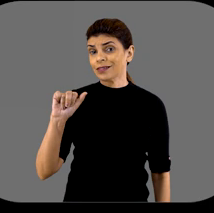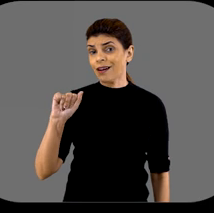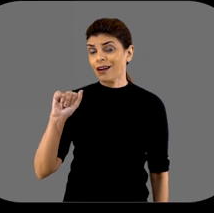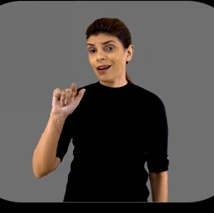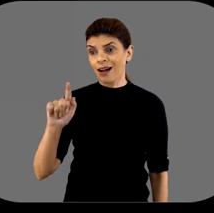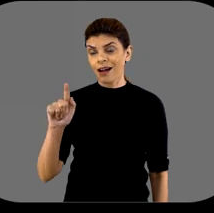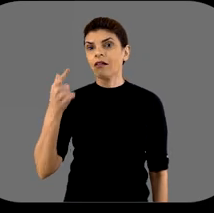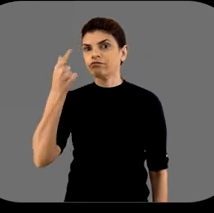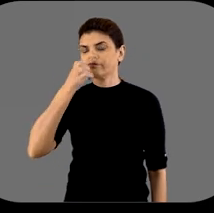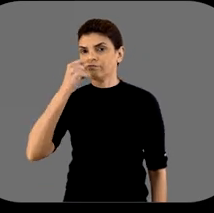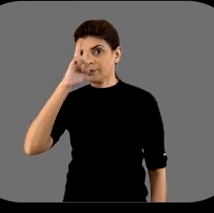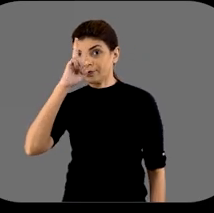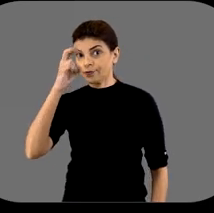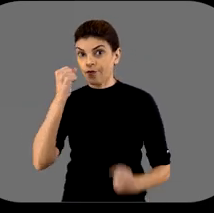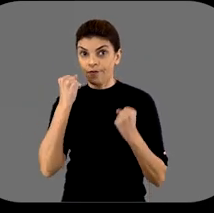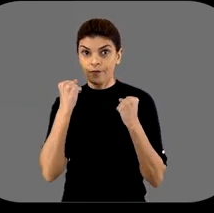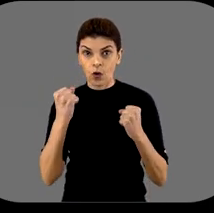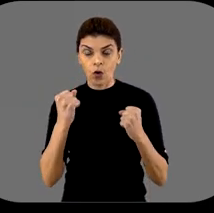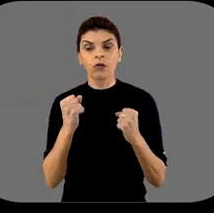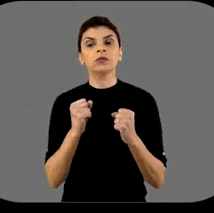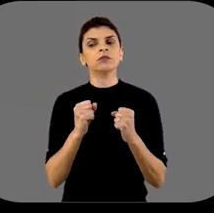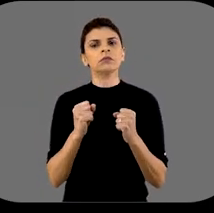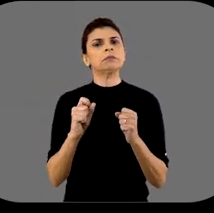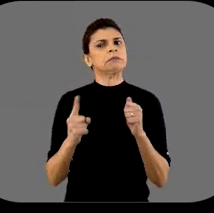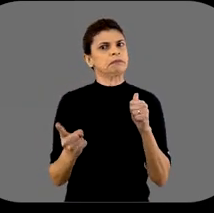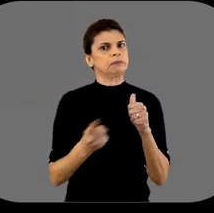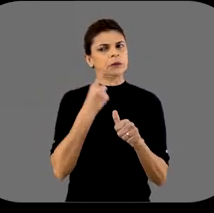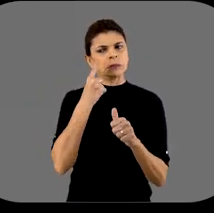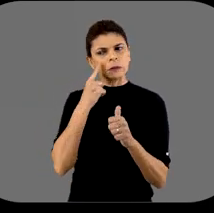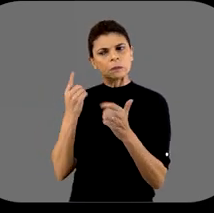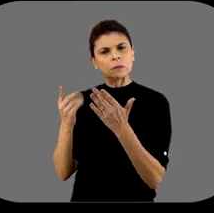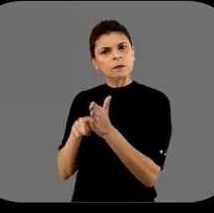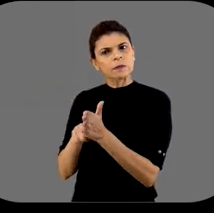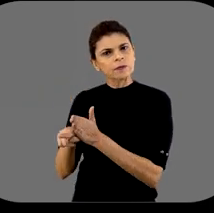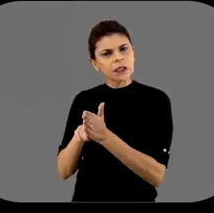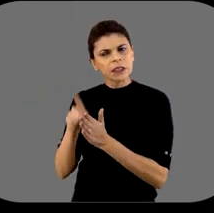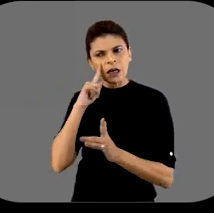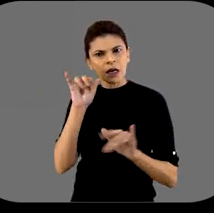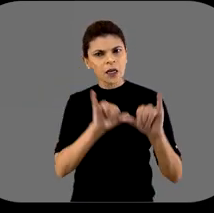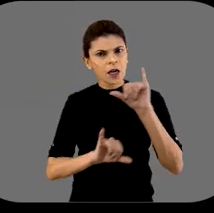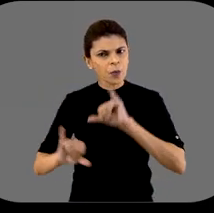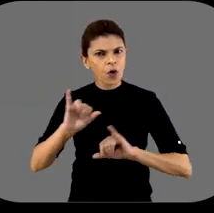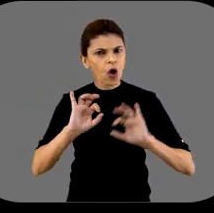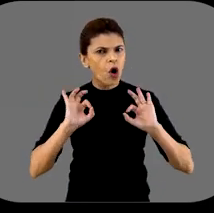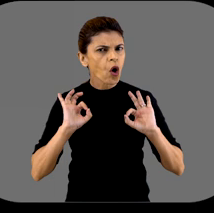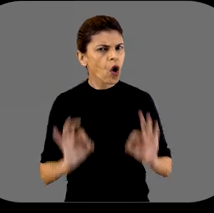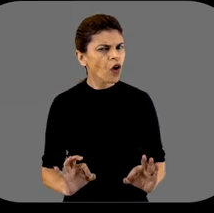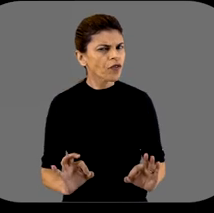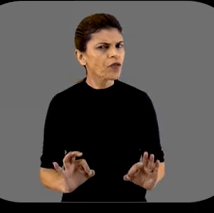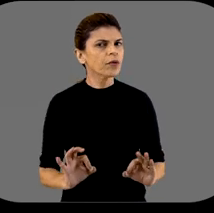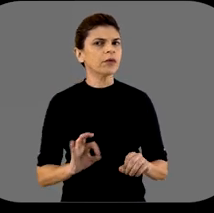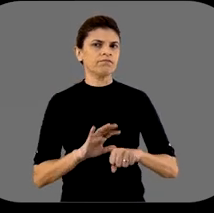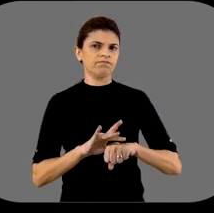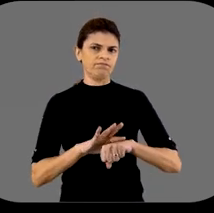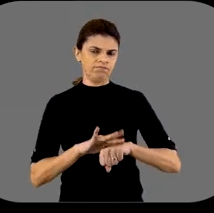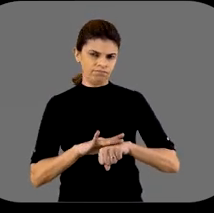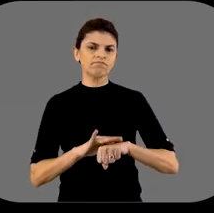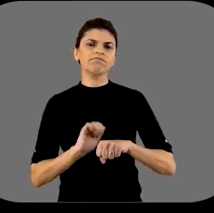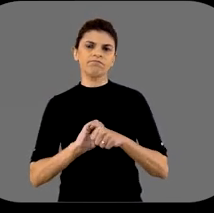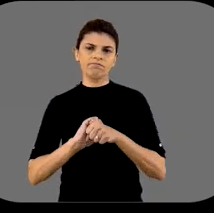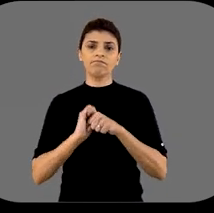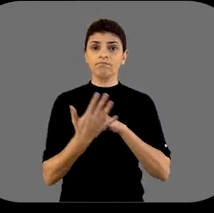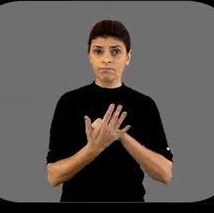SRAG, né? Então, nessa situação, eles recomendam a investigação laboratorial para a confirmação da